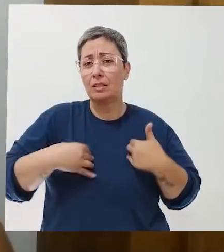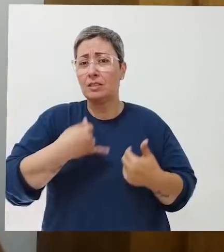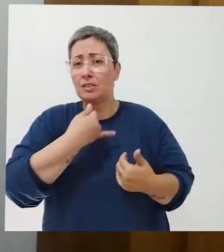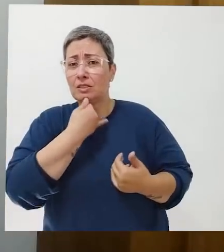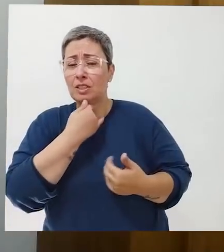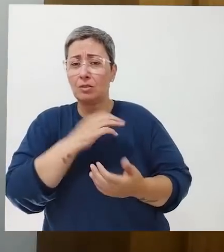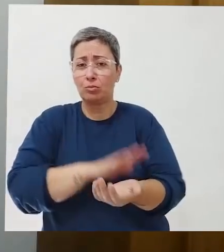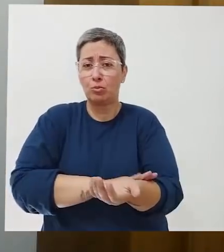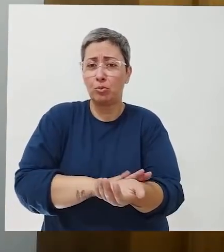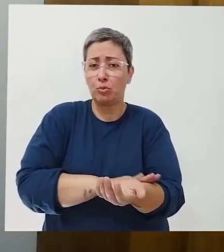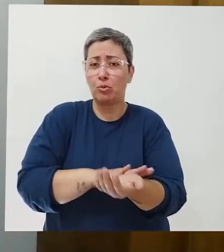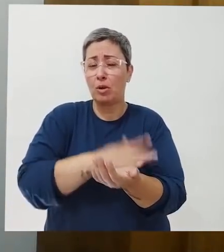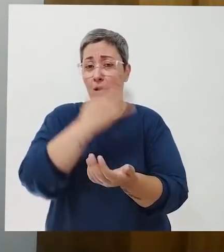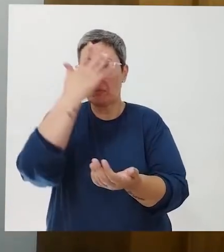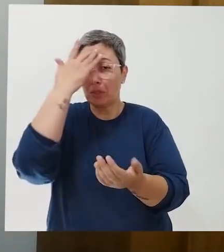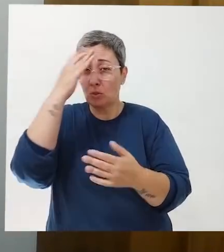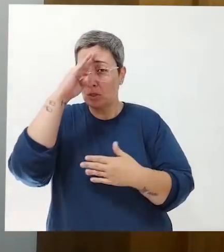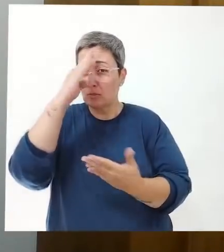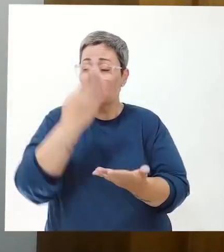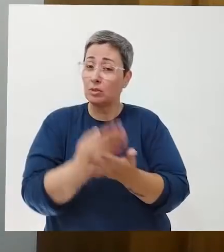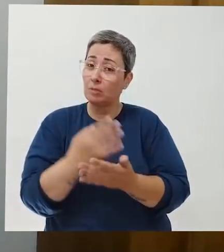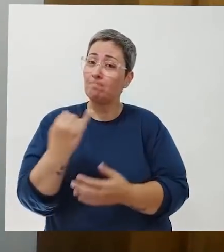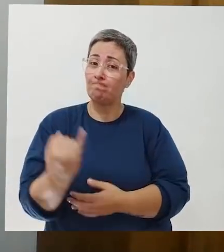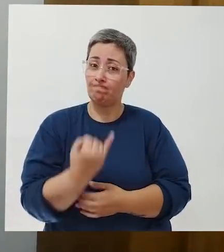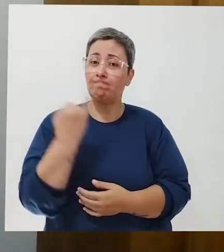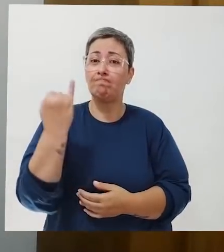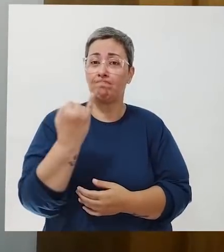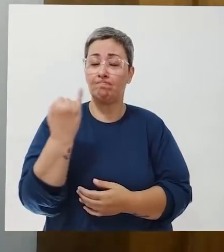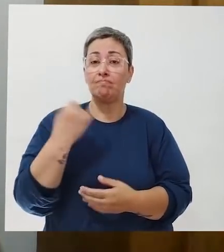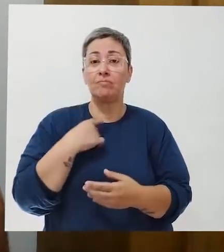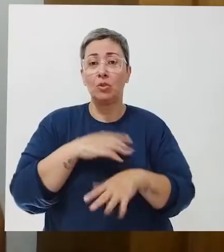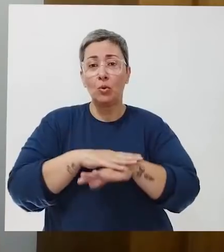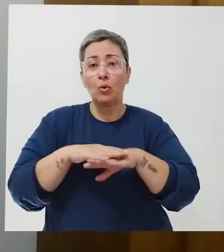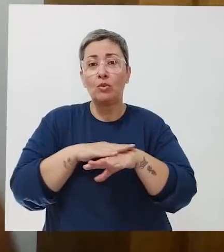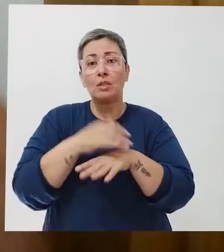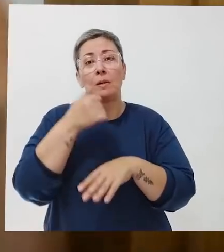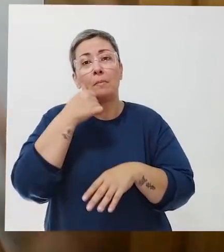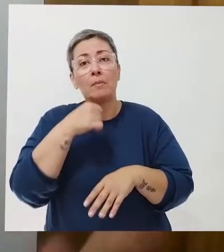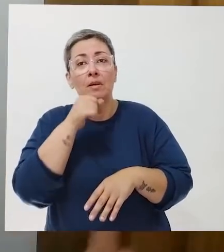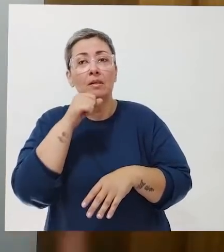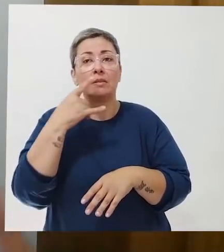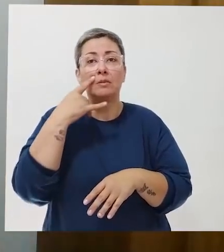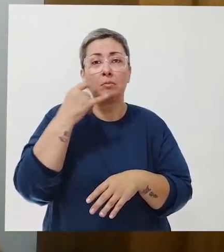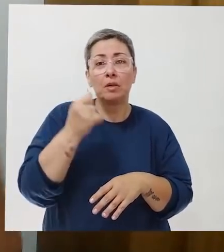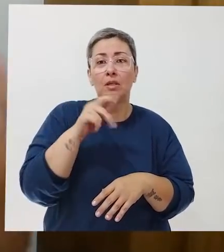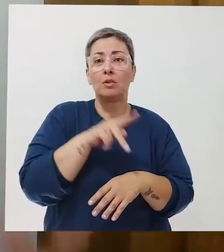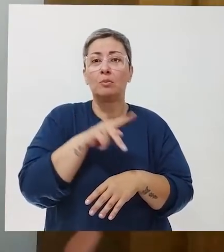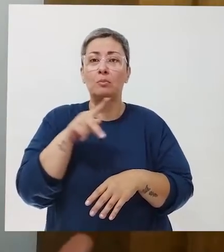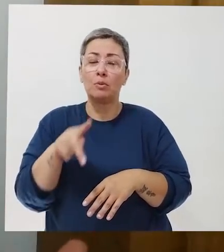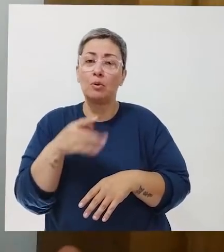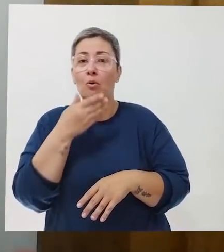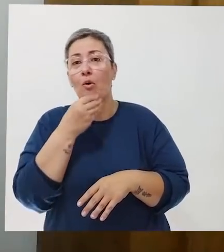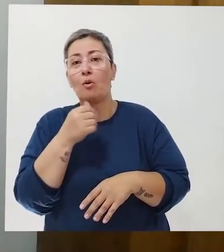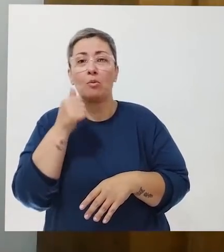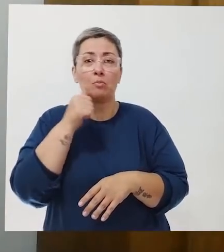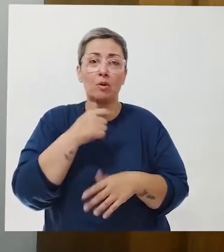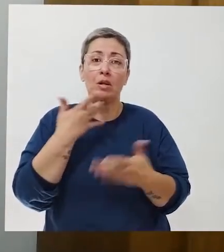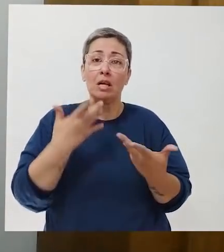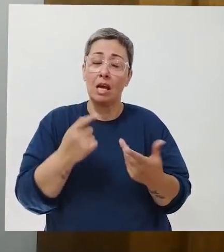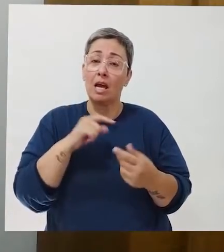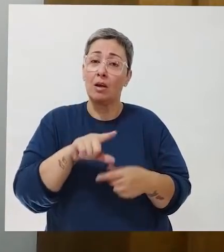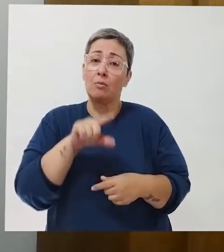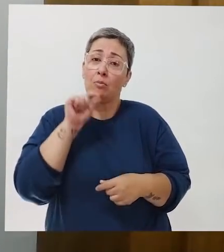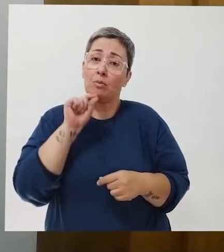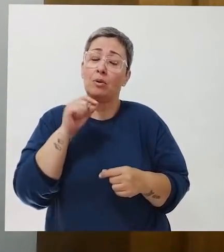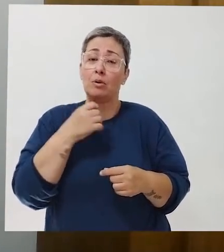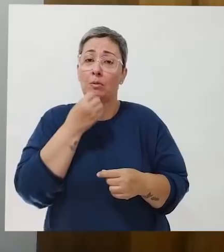tristeza, raiva, com uma pessoa que a gente confia é muito importante. Conversar com o pai, com a mãe, um professor ou professora é uma boa